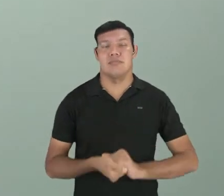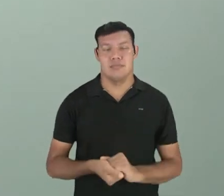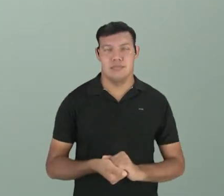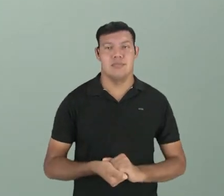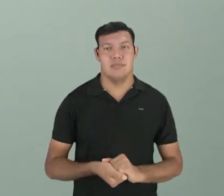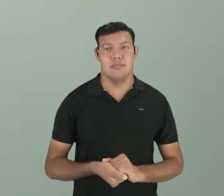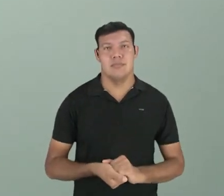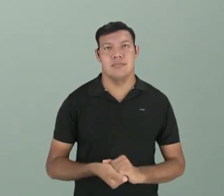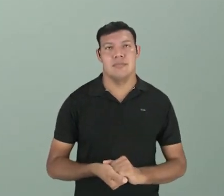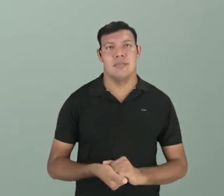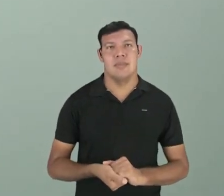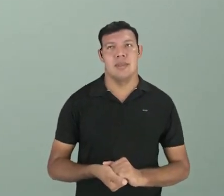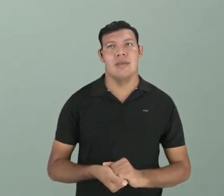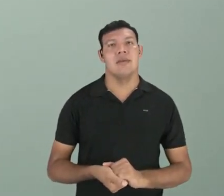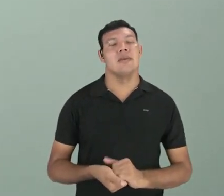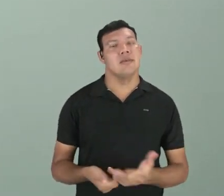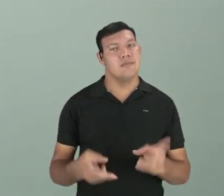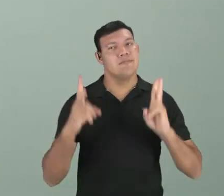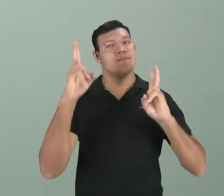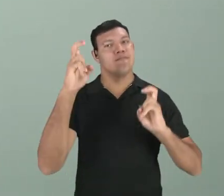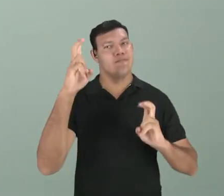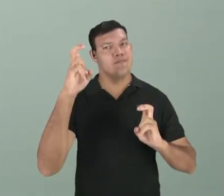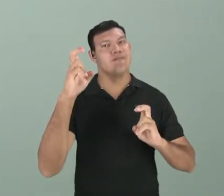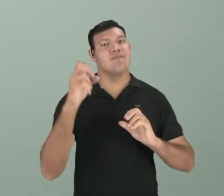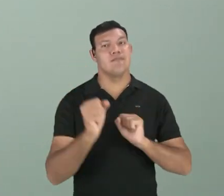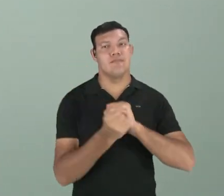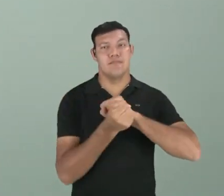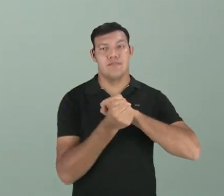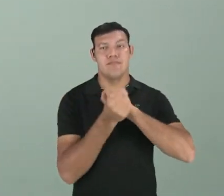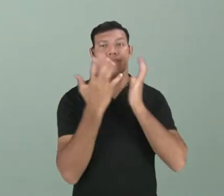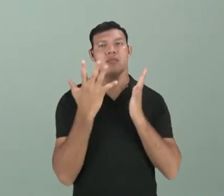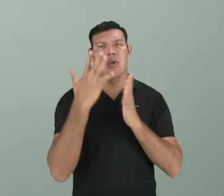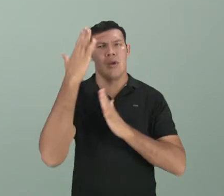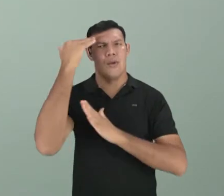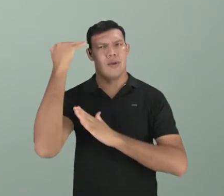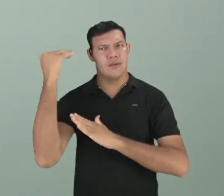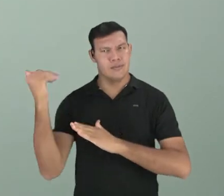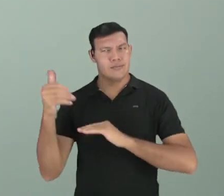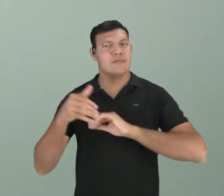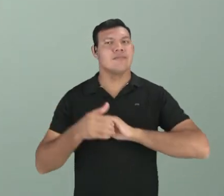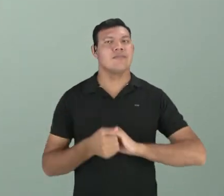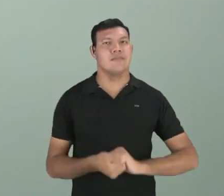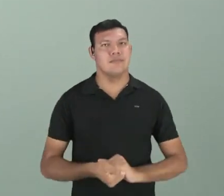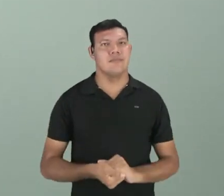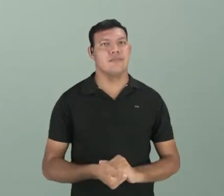questão. Então, é uma das citações de Shakespeare bastante famosa.